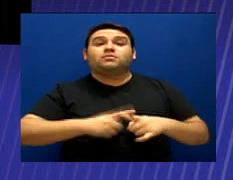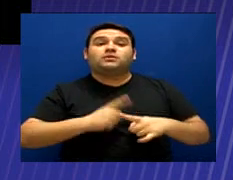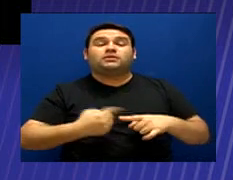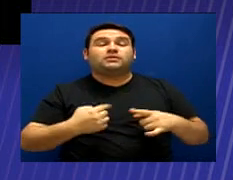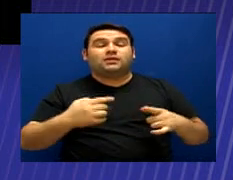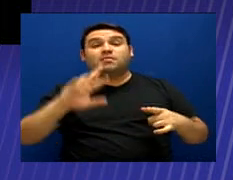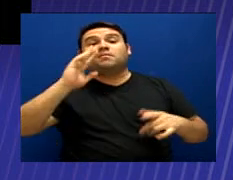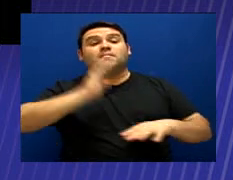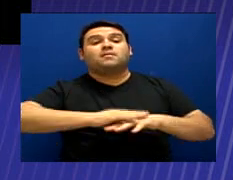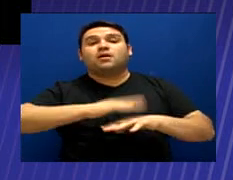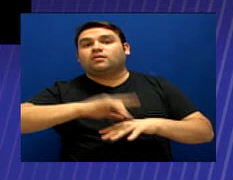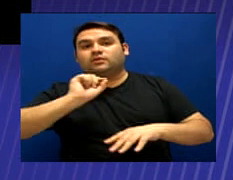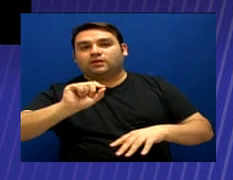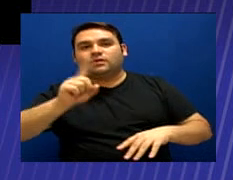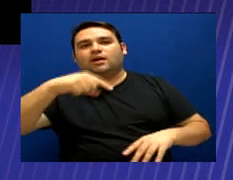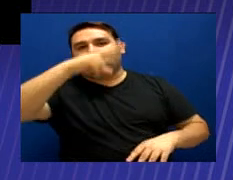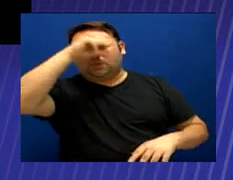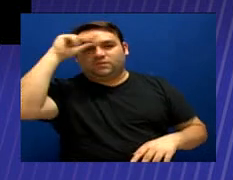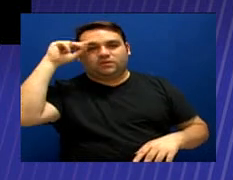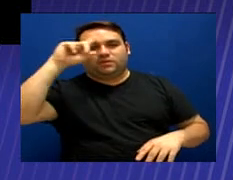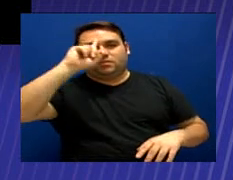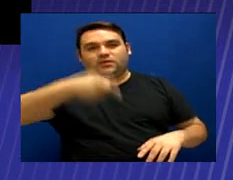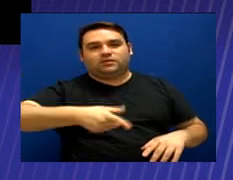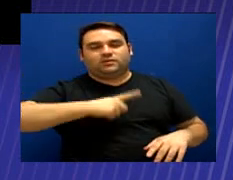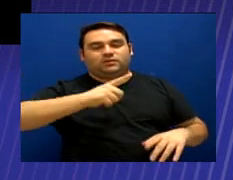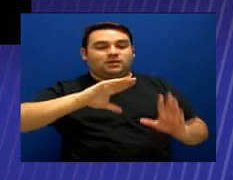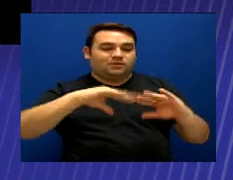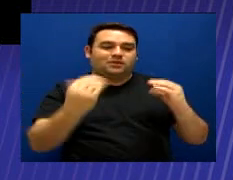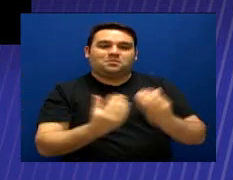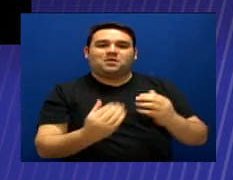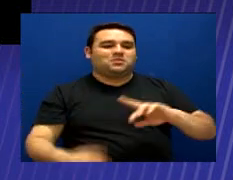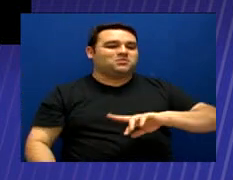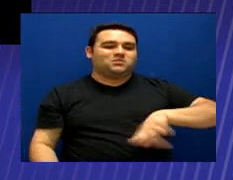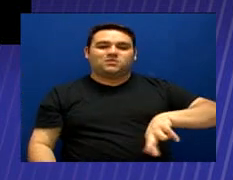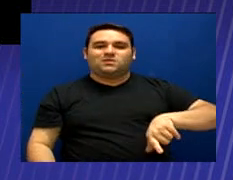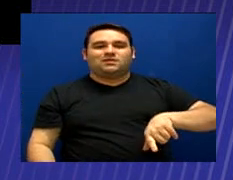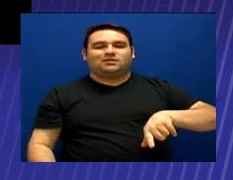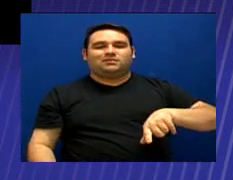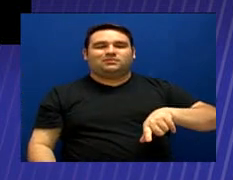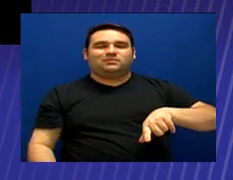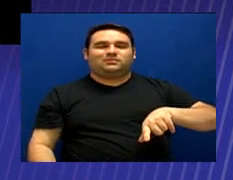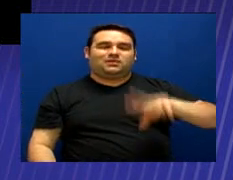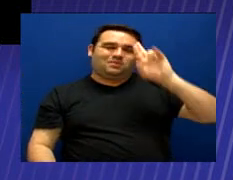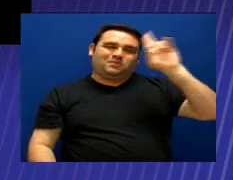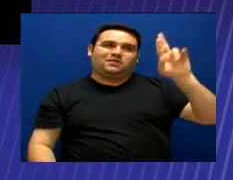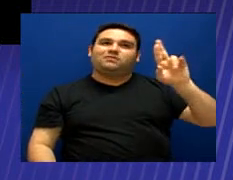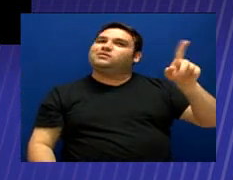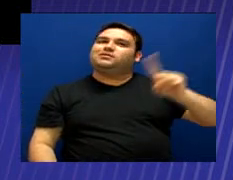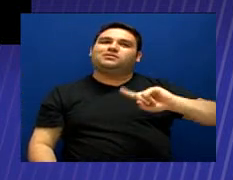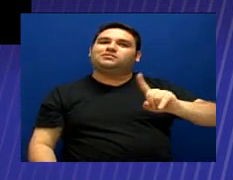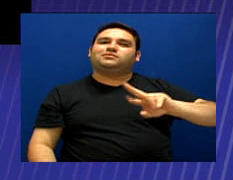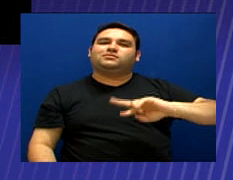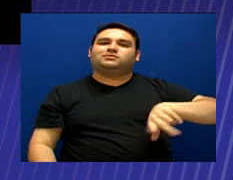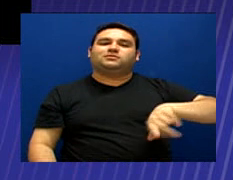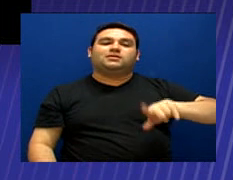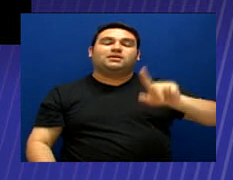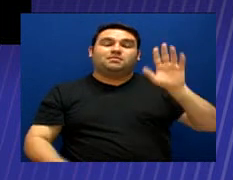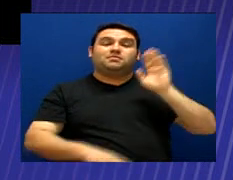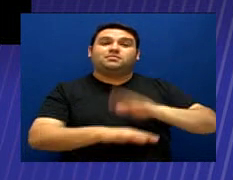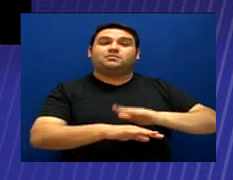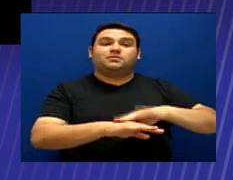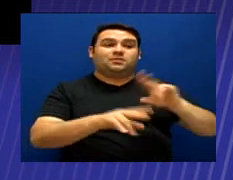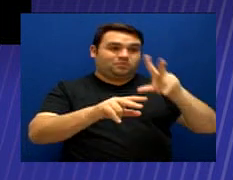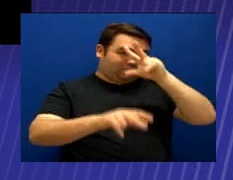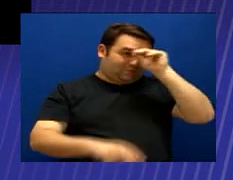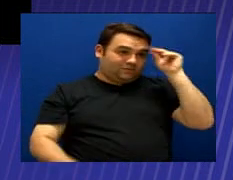de competência. Eles entenderam que a competência não era da Câmara realizar esse tipo de lei, que seria uma competência da